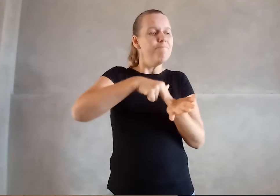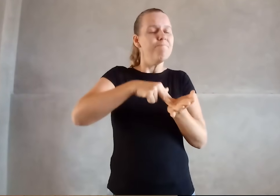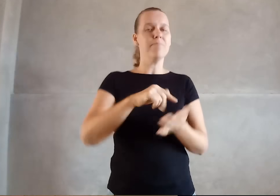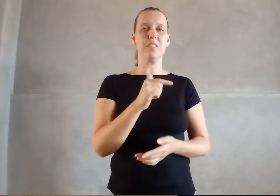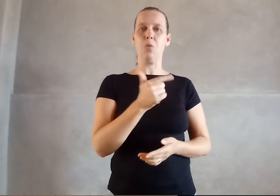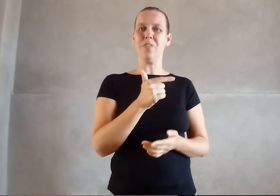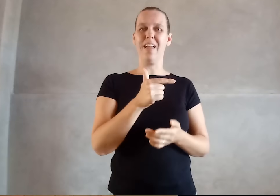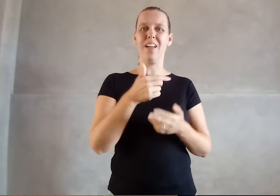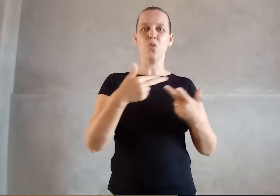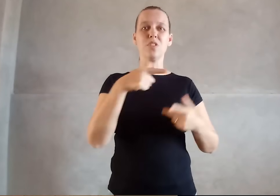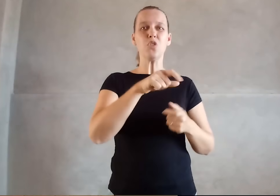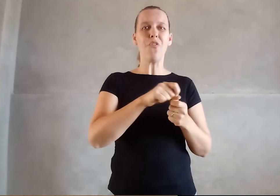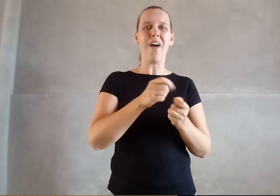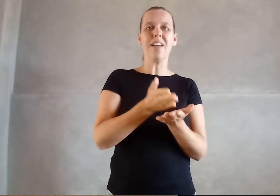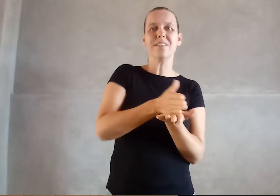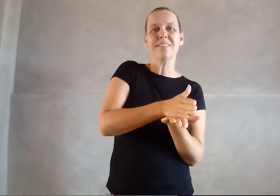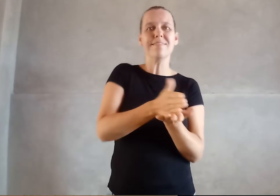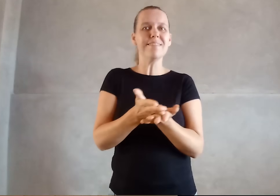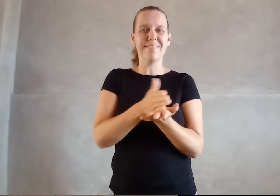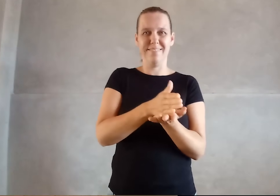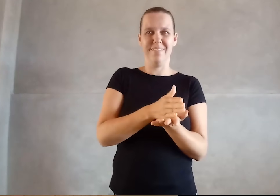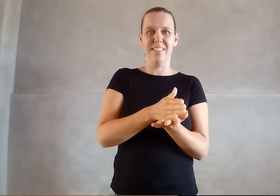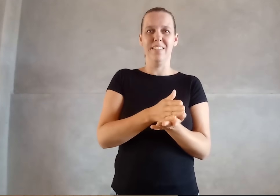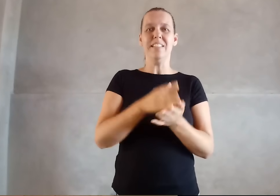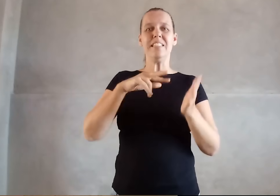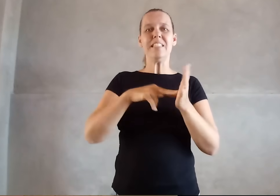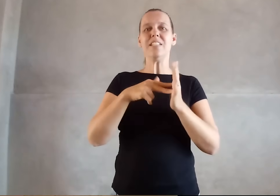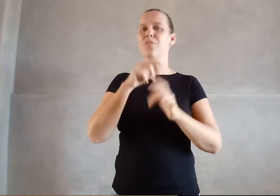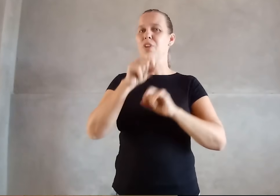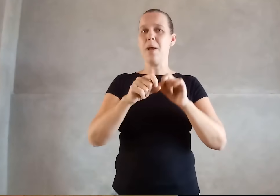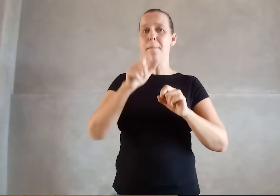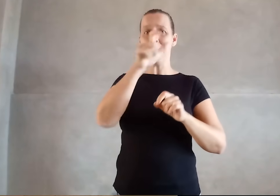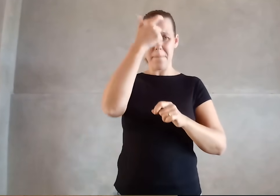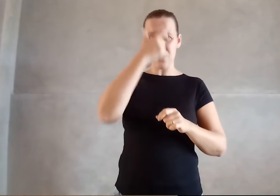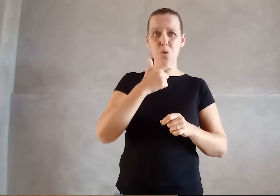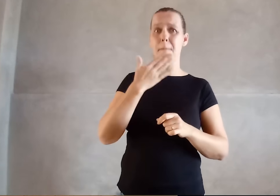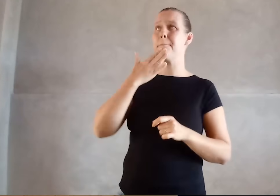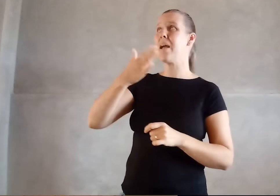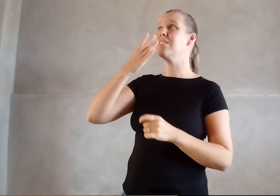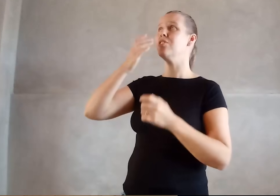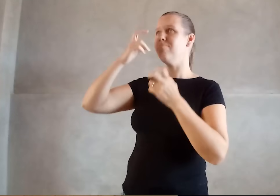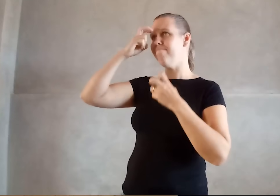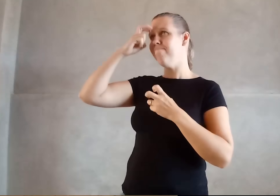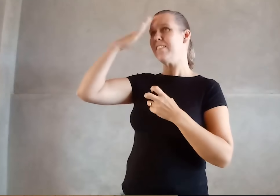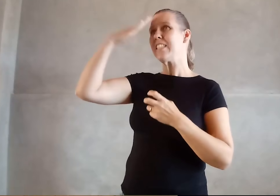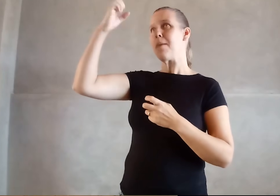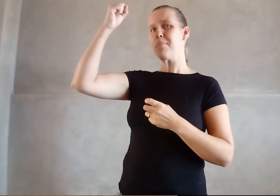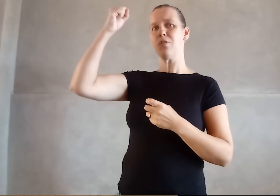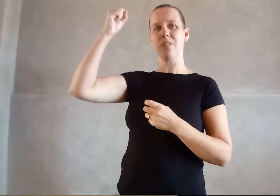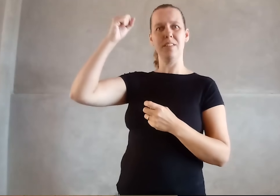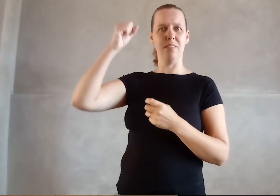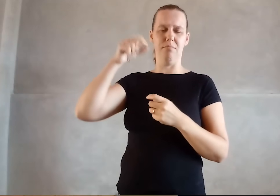Deus sabedoria, e na verdade nós podemos aplicar isso para qualquer contexto de pedir a Deus algo que nós